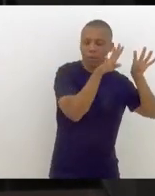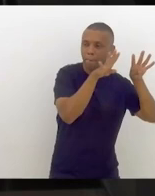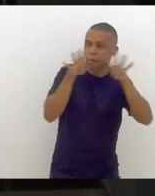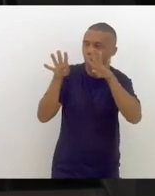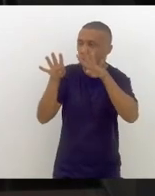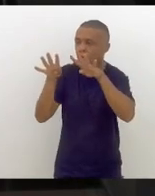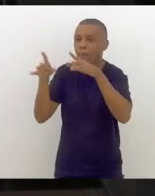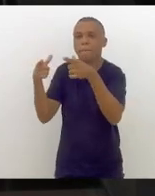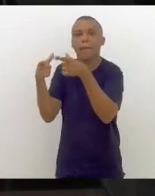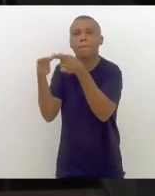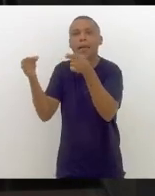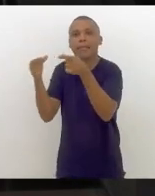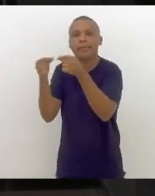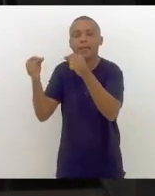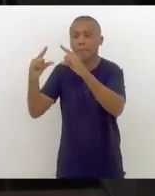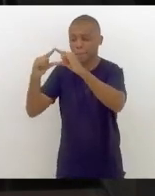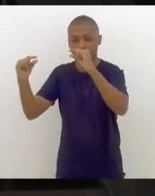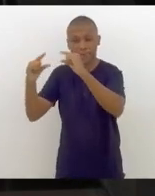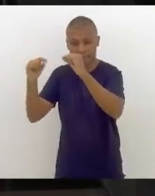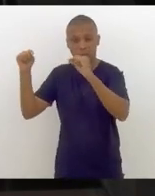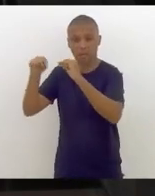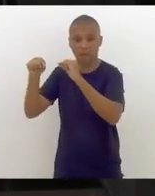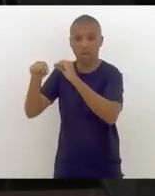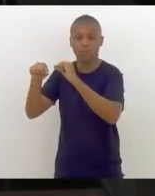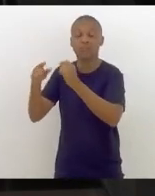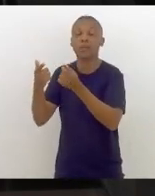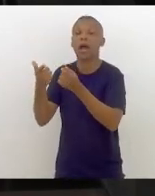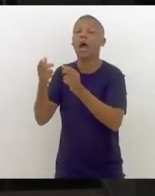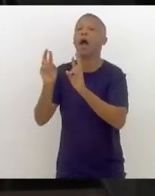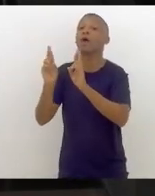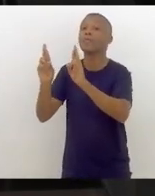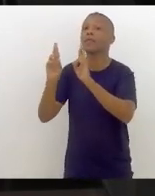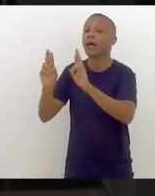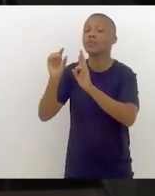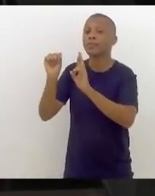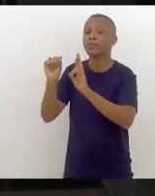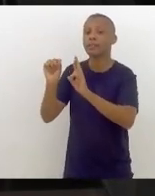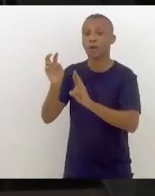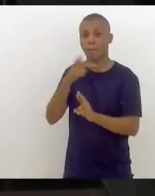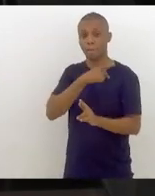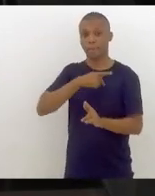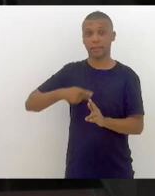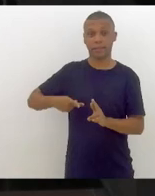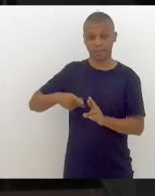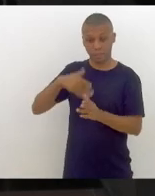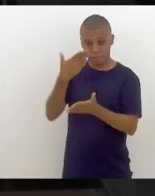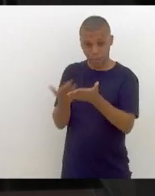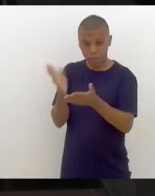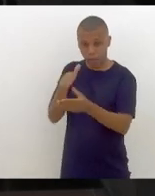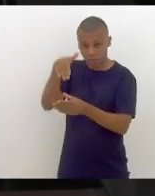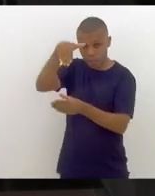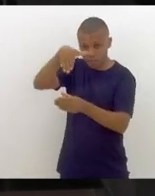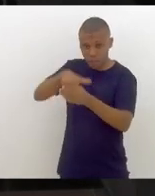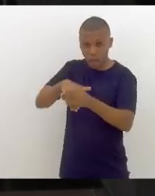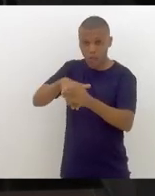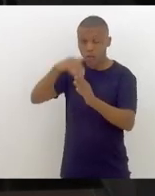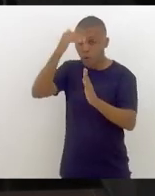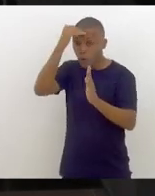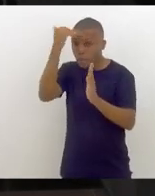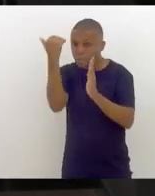esperado que o presidente derrotado nas urnas cumprindo O que